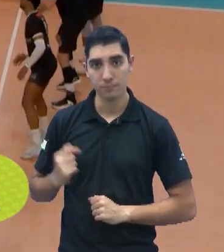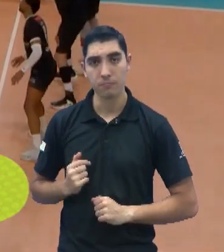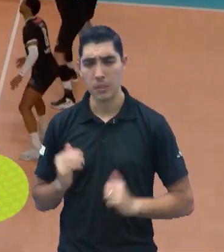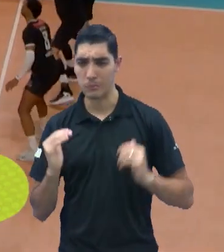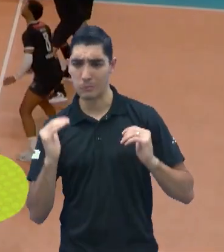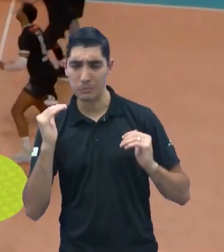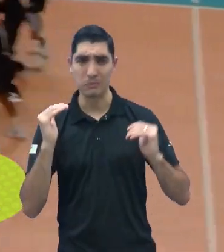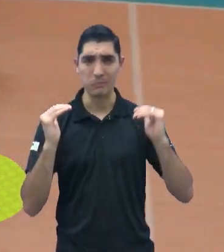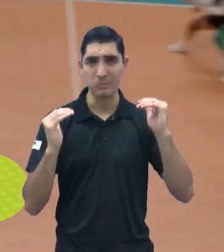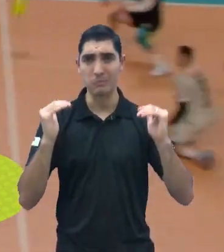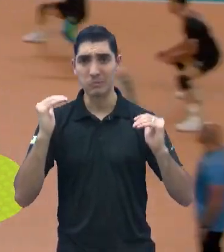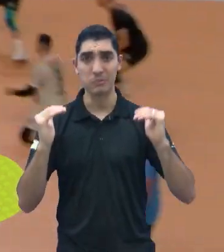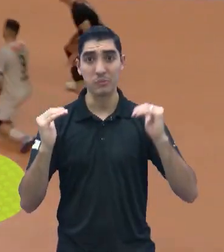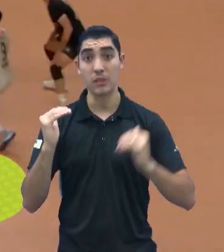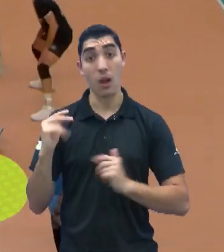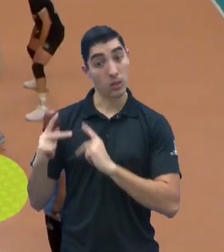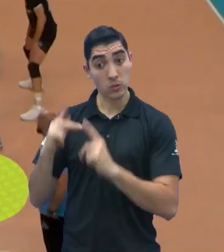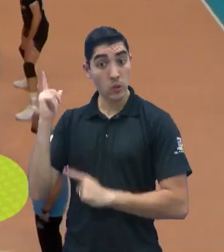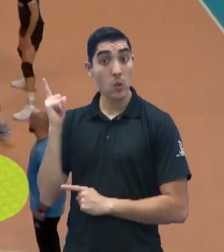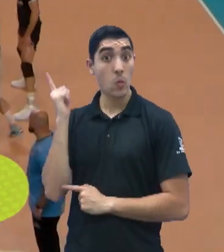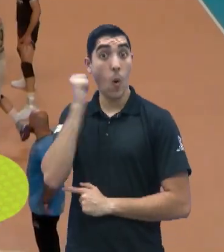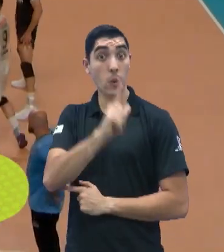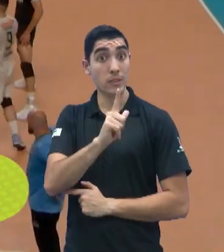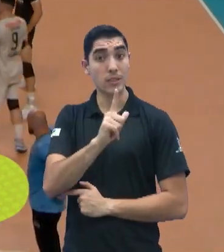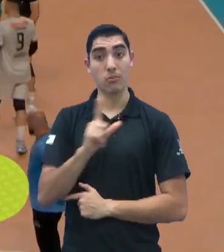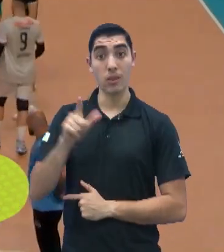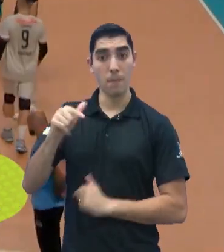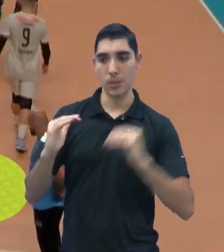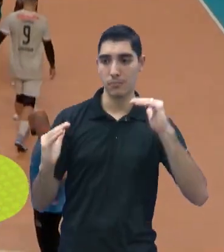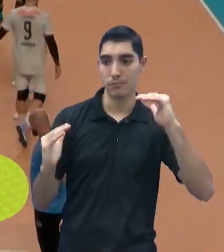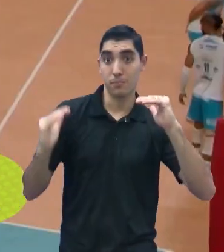novamente conseguiram chegar na reta final do set em vantagem.